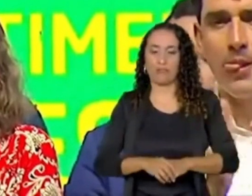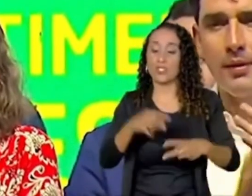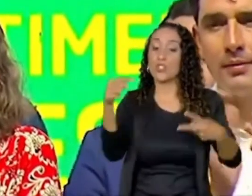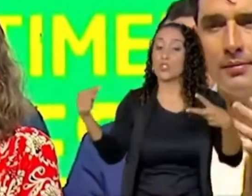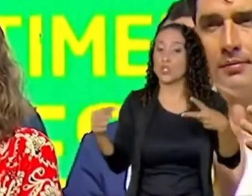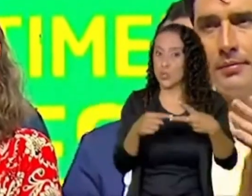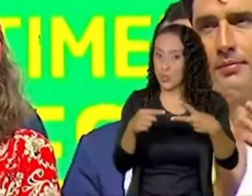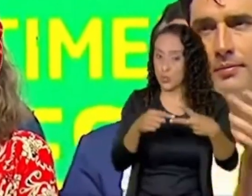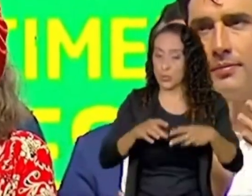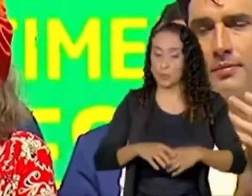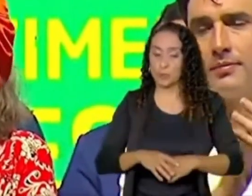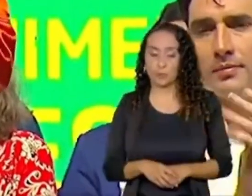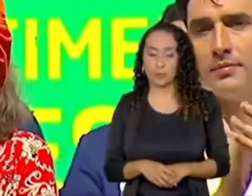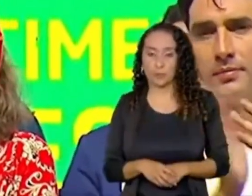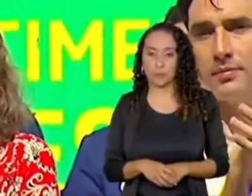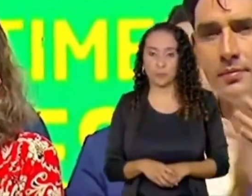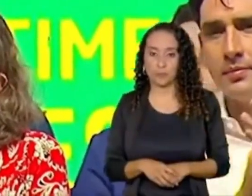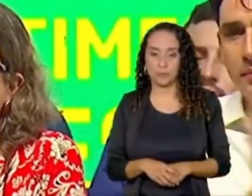coisa,